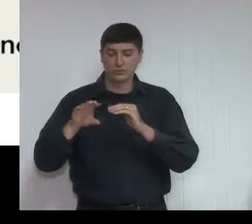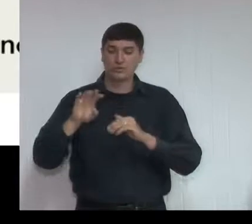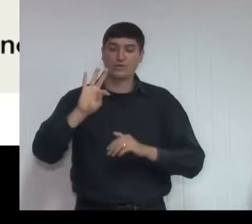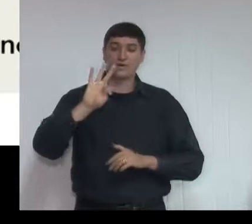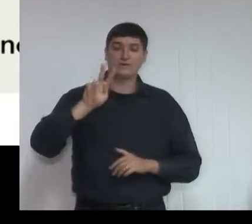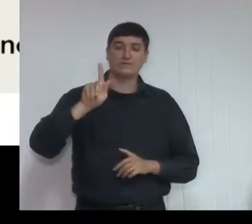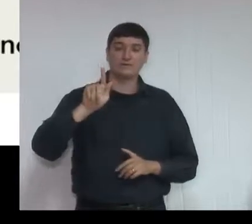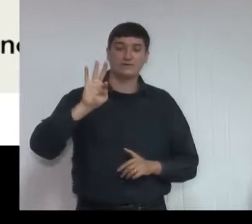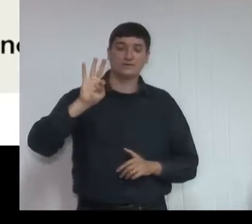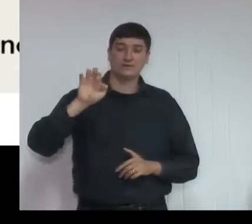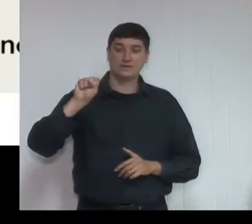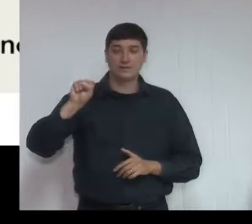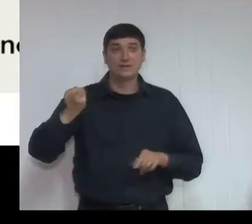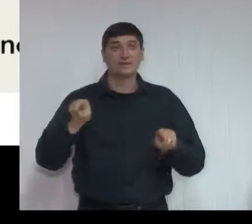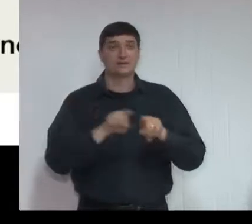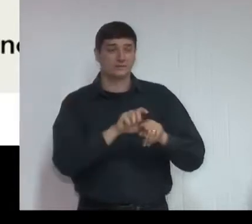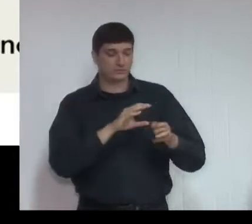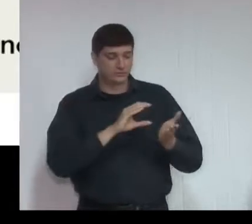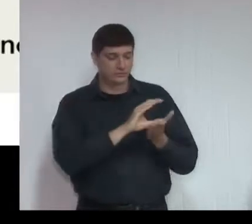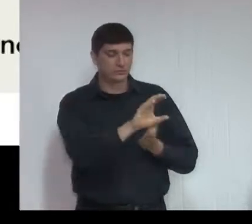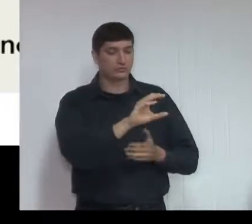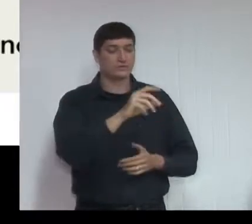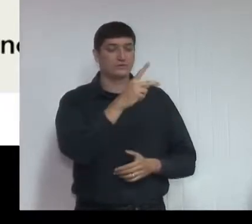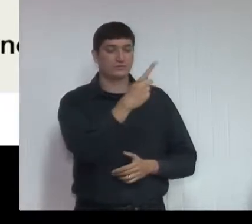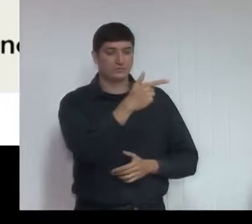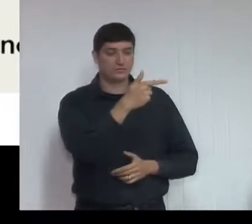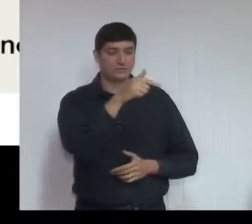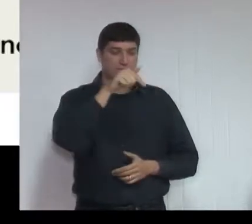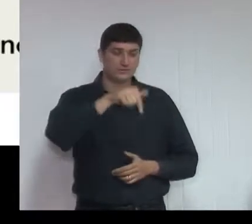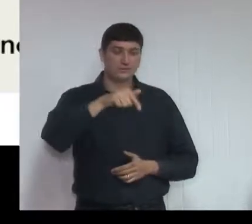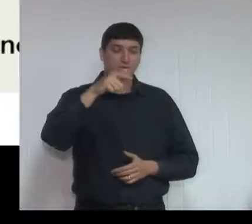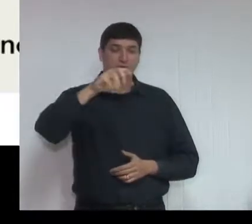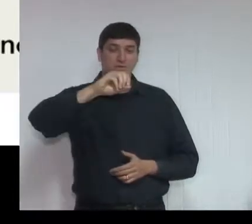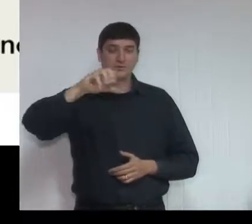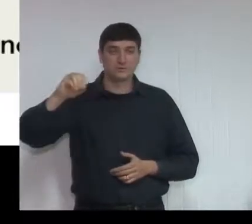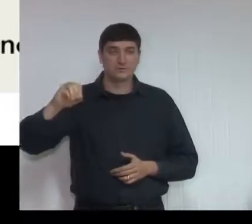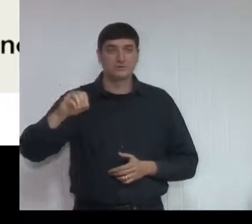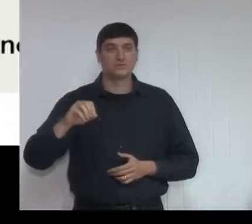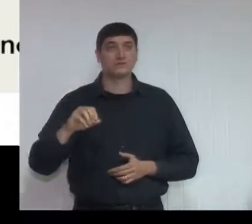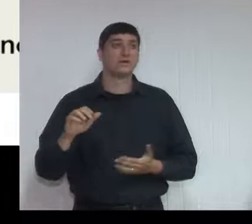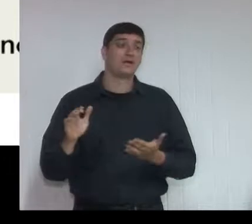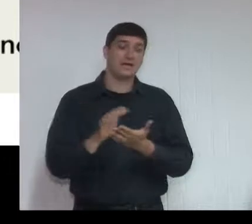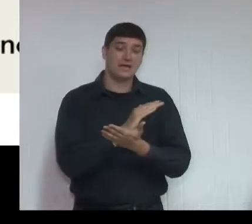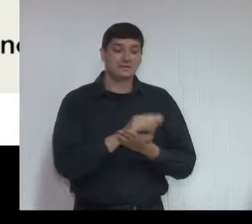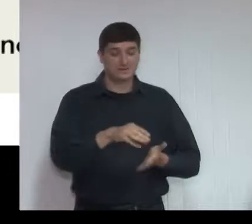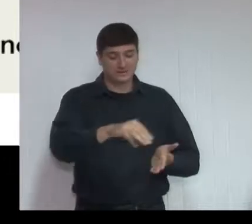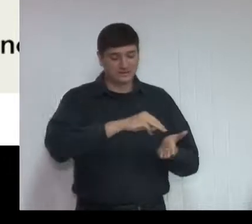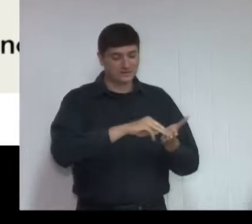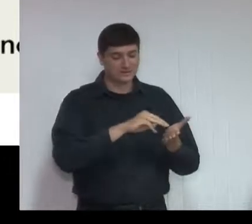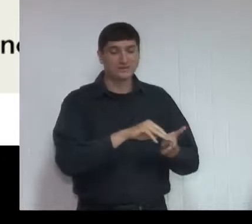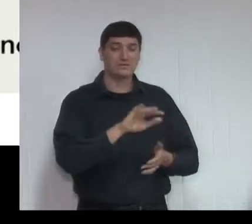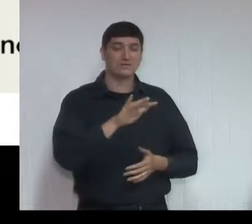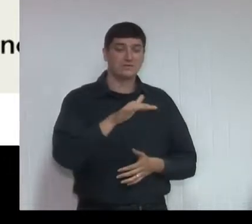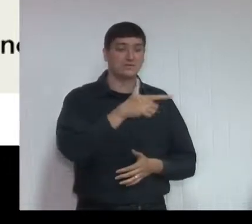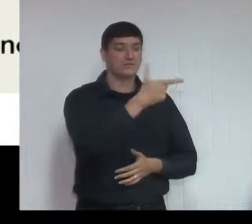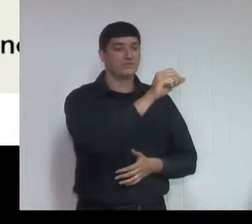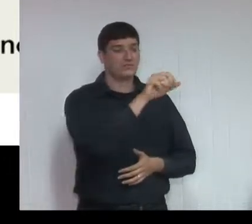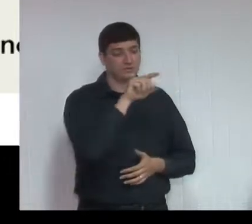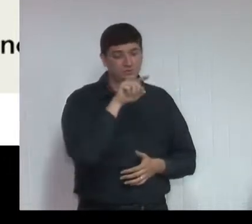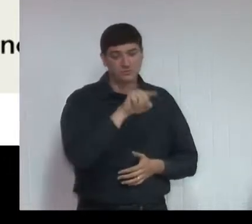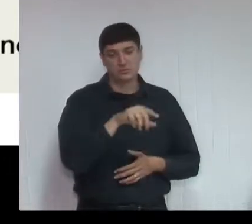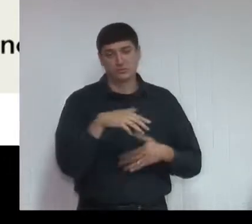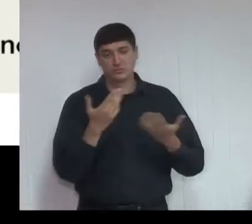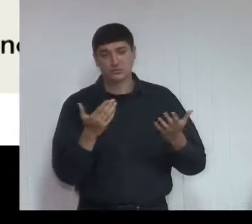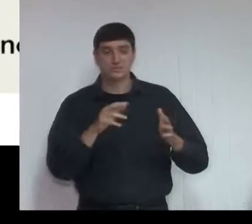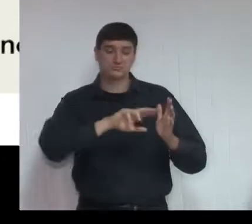precisa ser contabilizada. Eu fiz a conta mais baixa, não é? Eu sei que alguns setores utilizam 20 mil para calcular uma secretaria ali específica ou